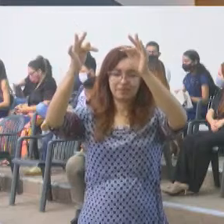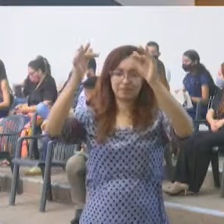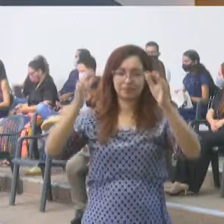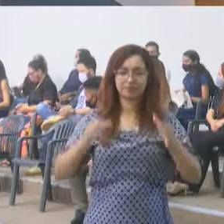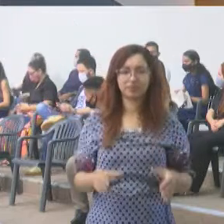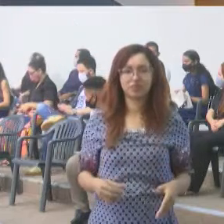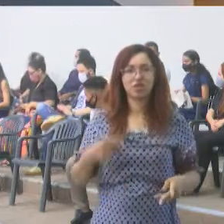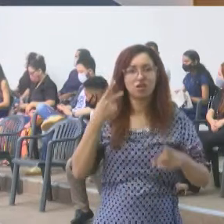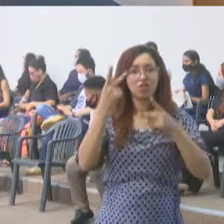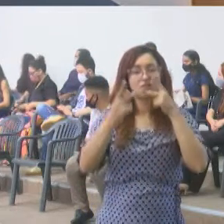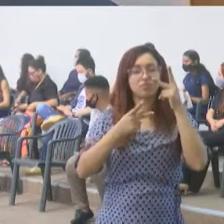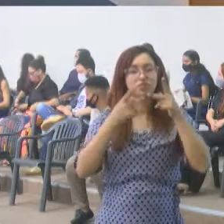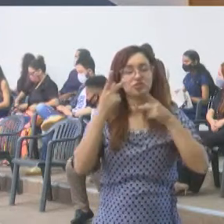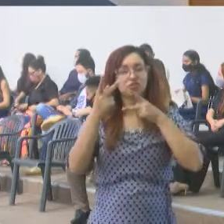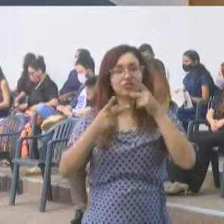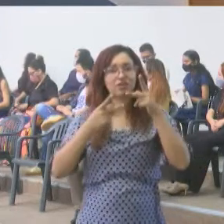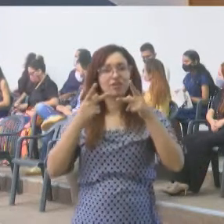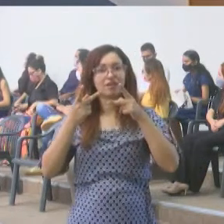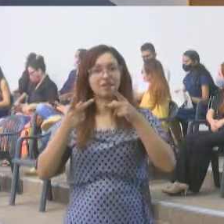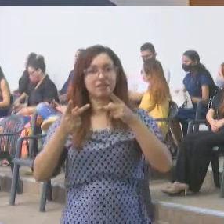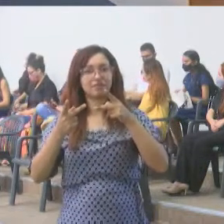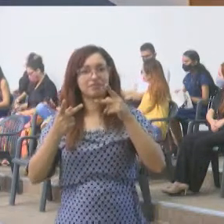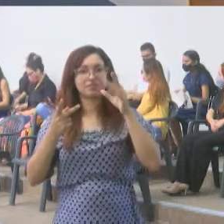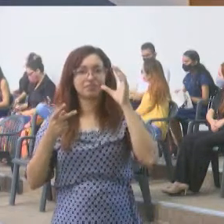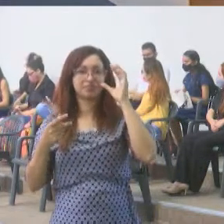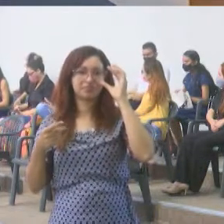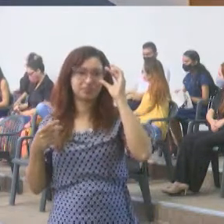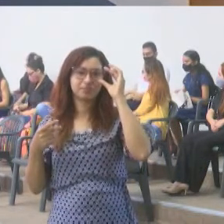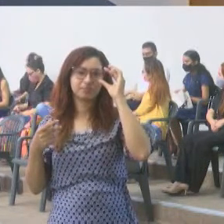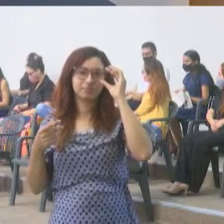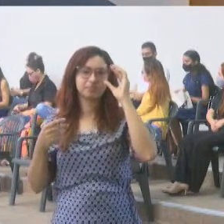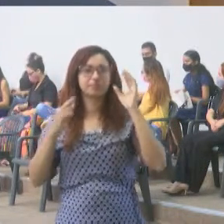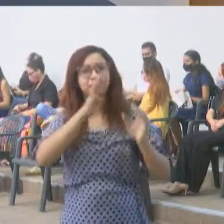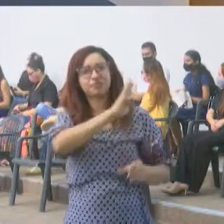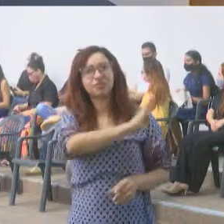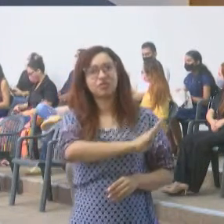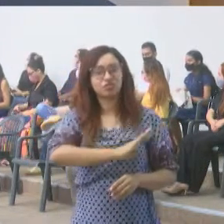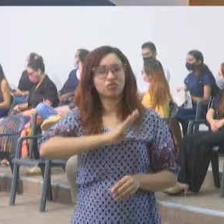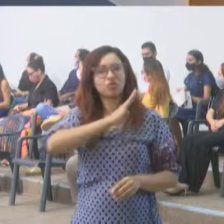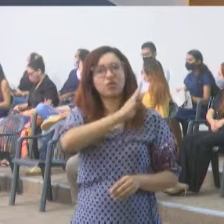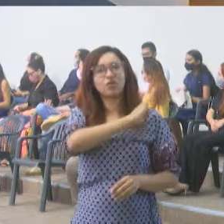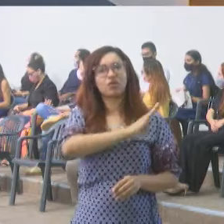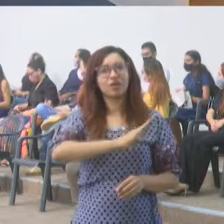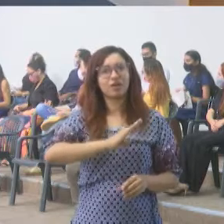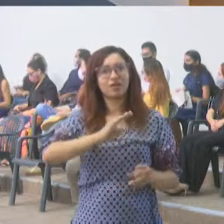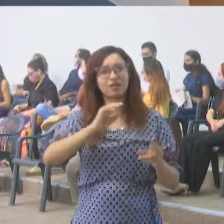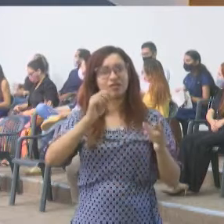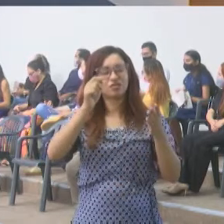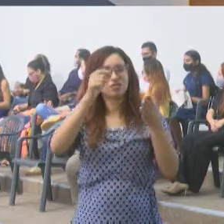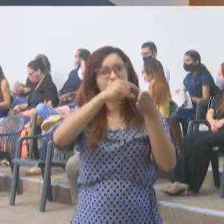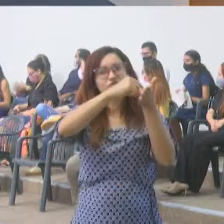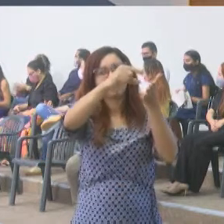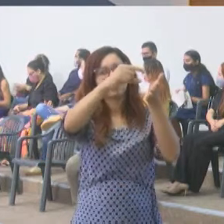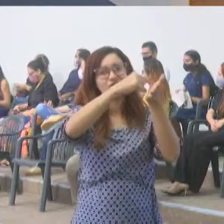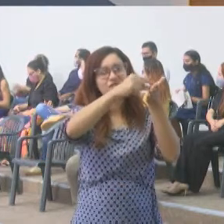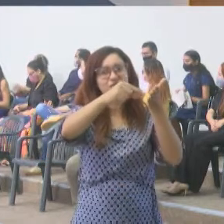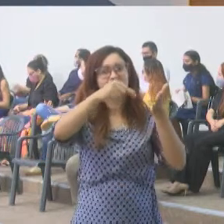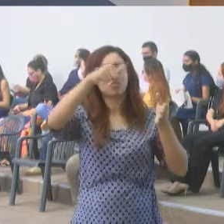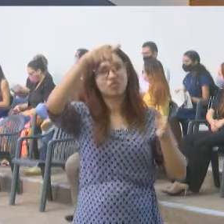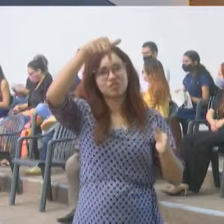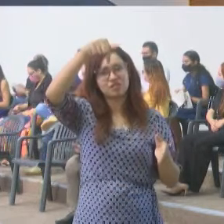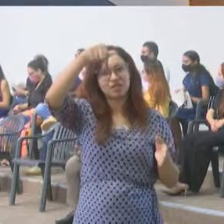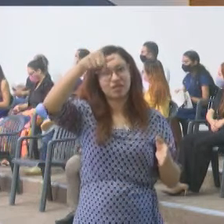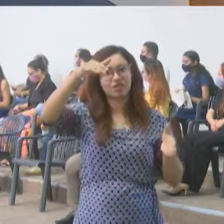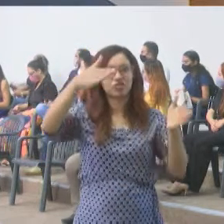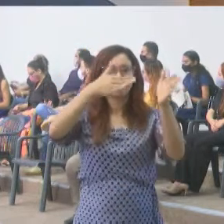Vamos falar sobre o direito transferido a Boaz, ok? Na segunda parte, do versículo 7 ao versículo 12, sobre